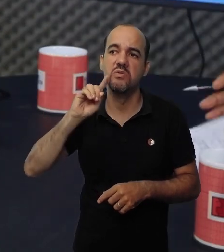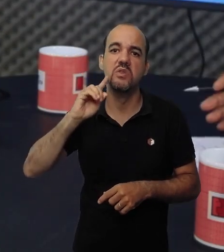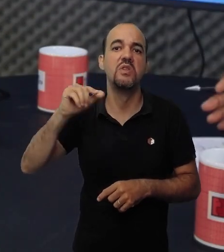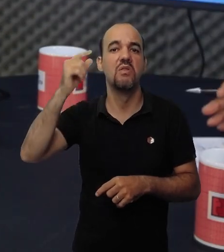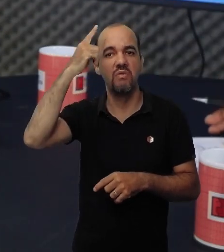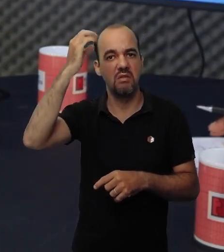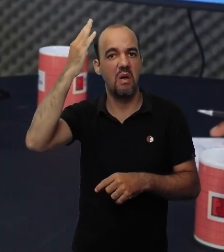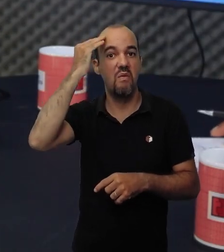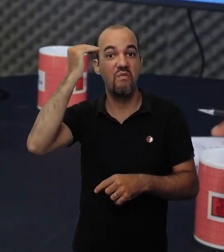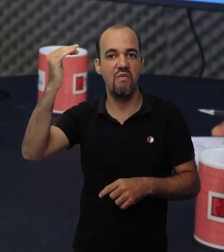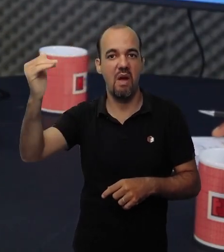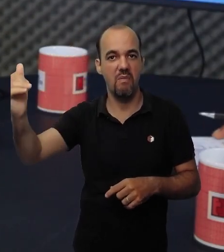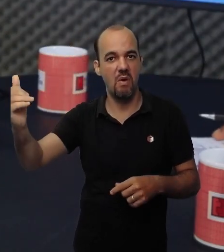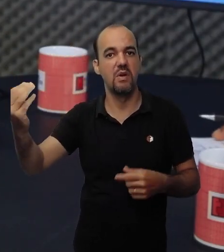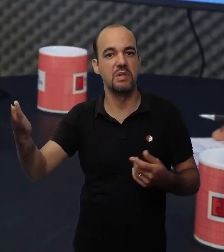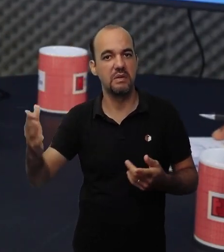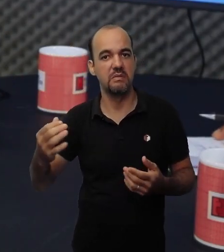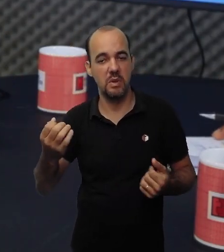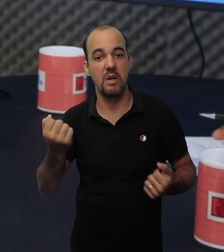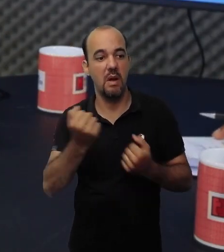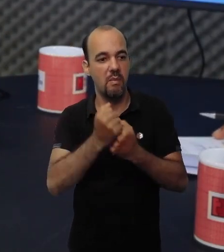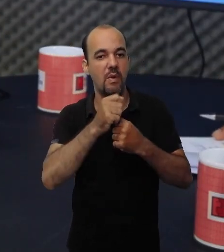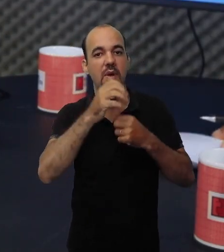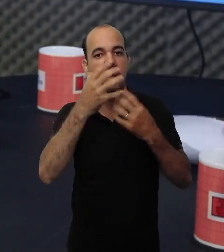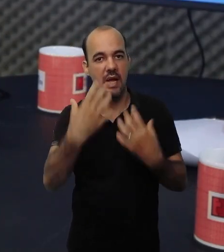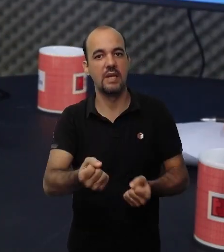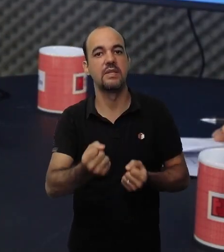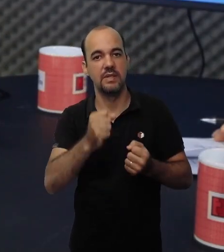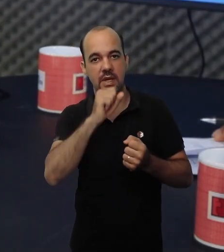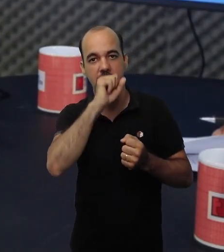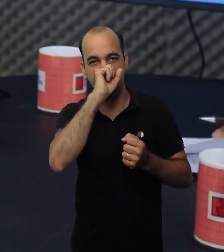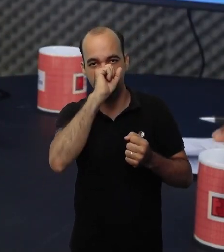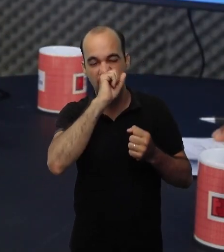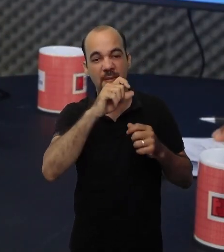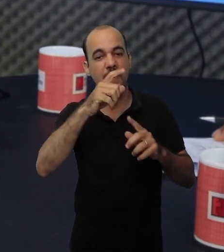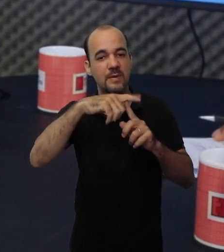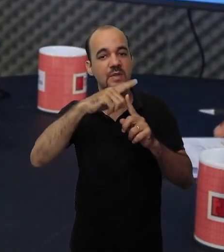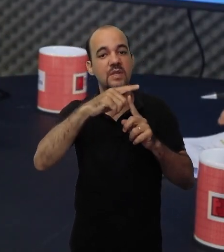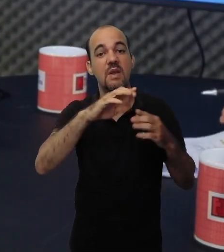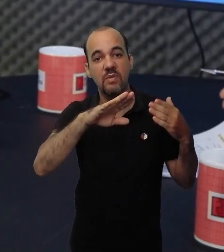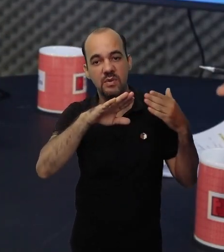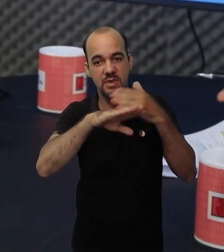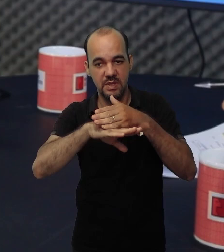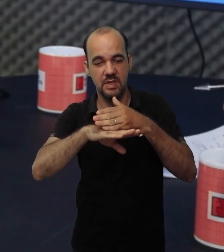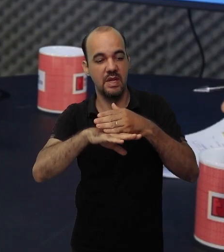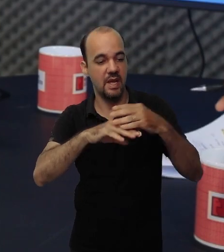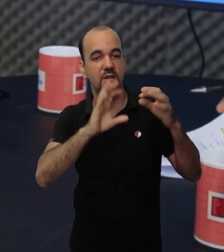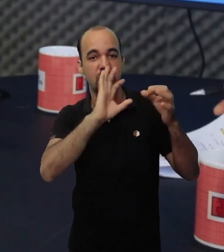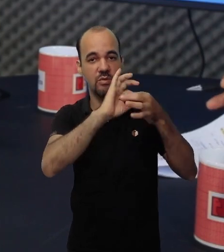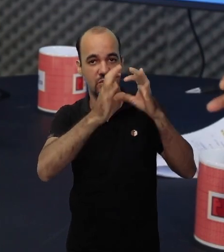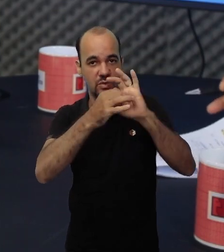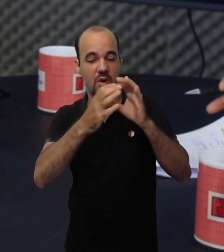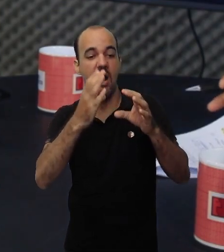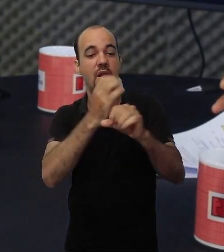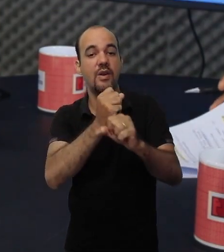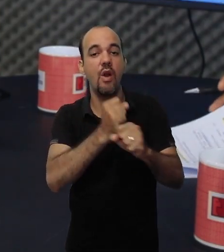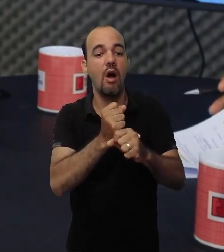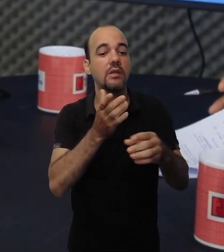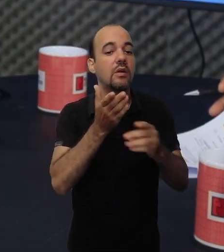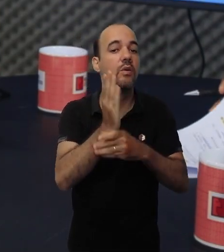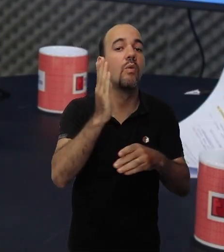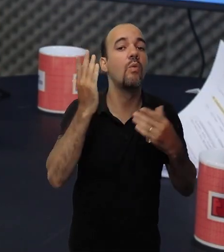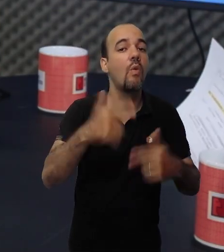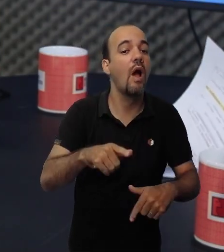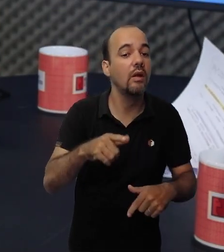universidades aceitam essa modalidade de ingresso. Por isso que é tão interessante. E mesmo em universidades nacionais, né,